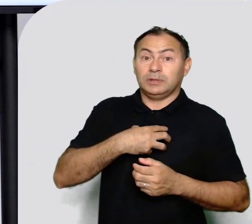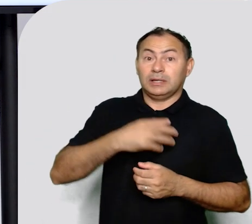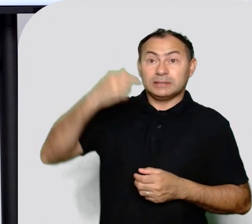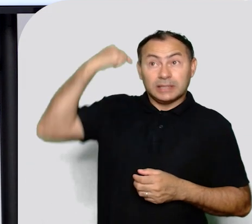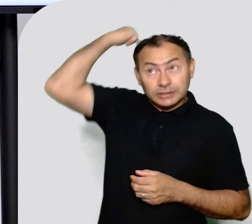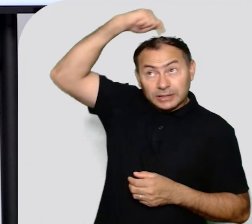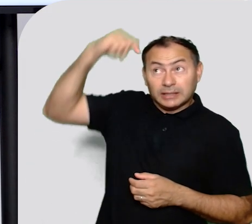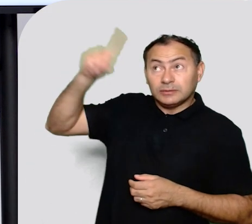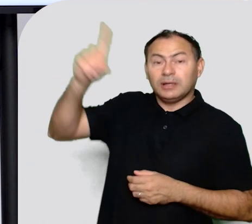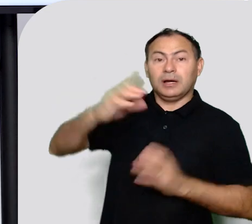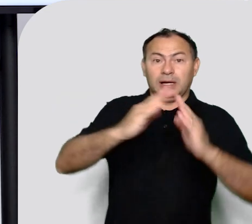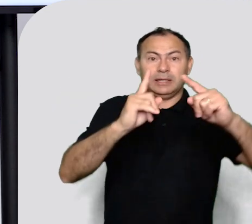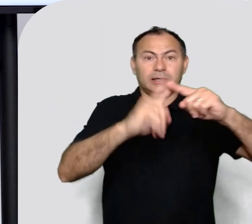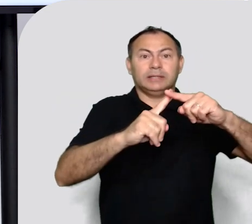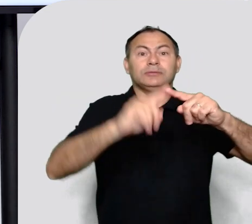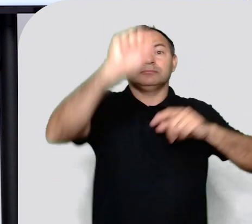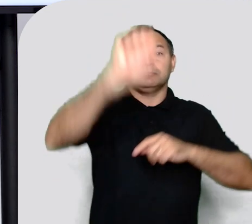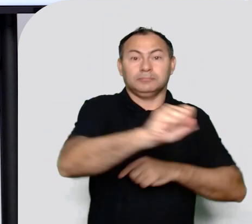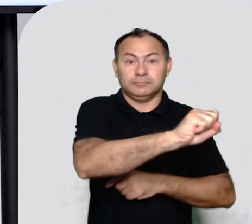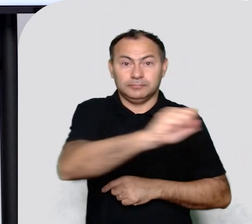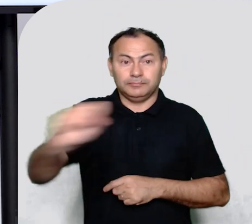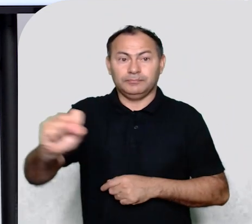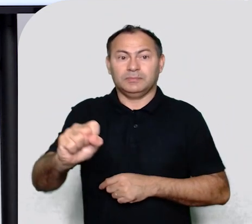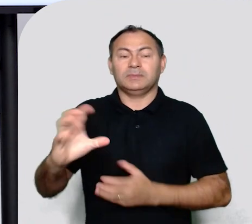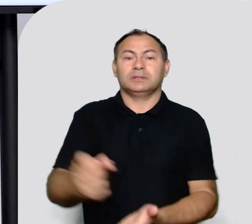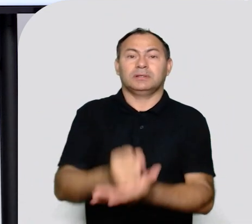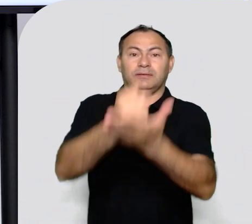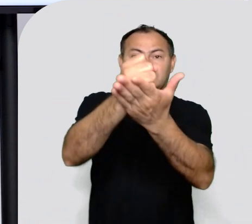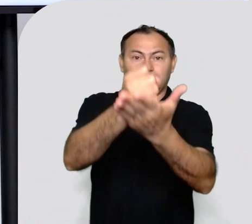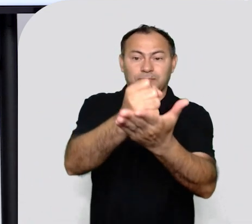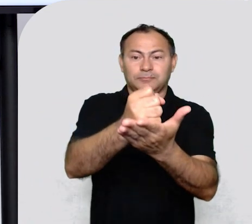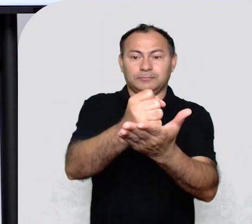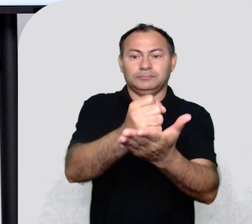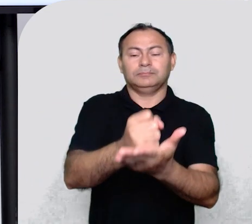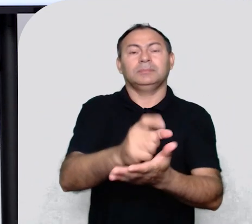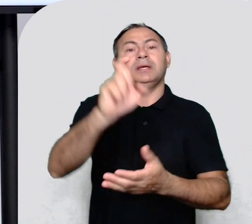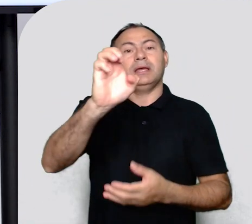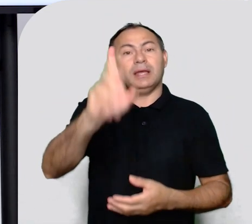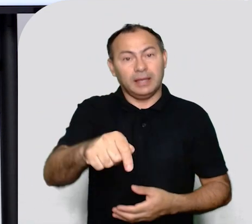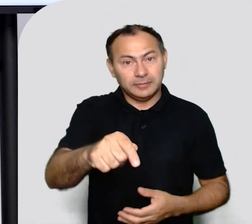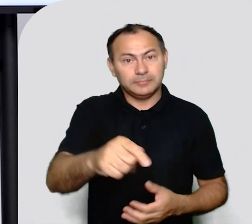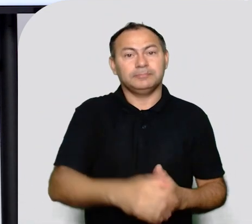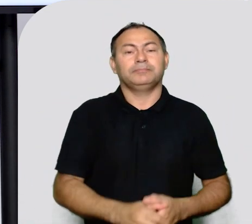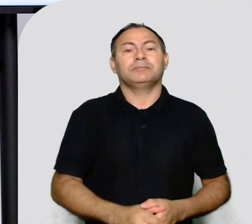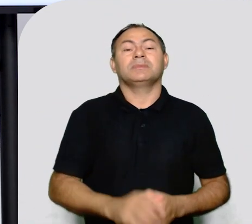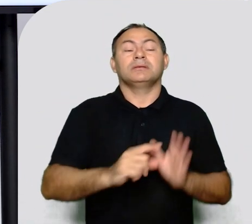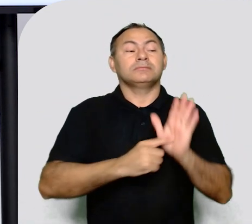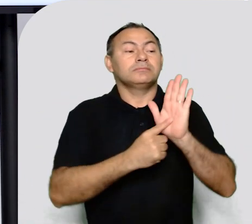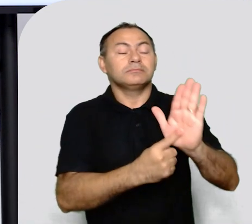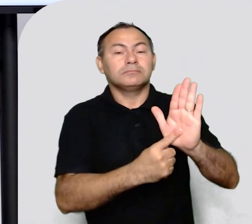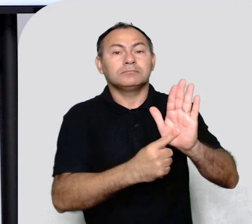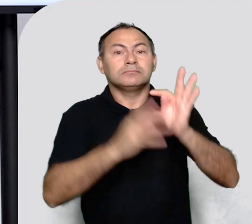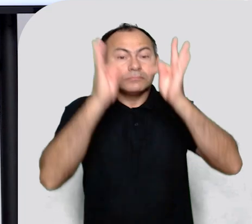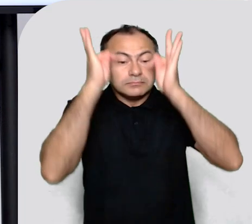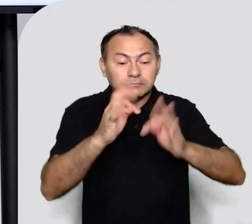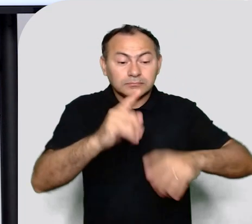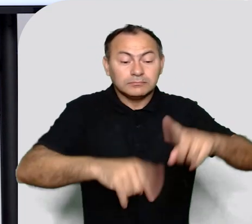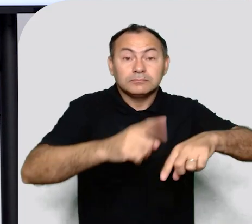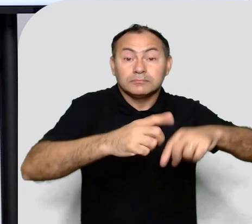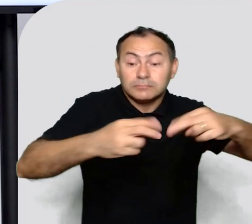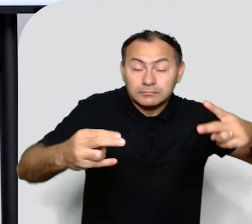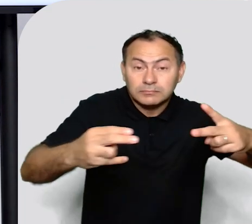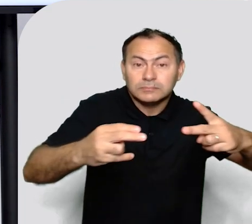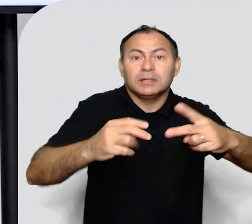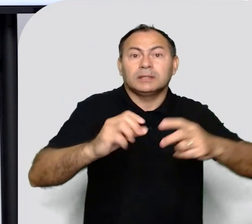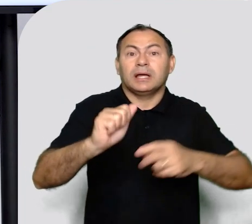a igreja é o sacramento de salvação, isto é, sinal e